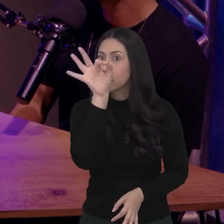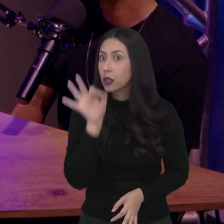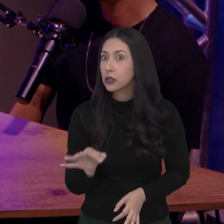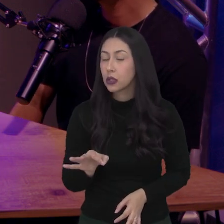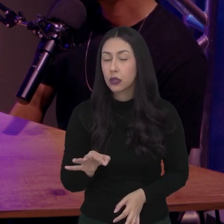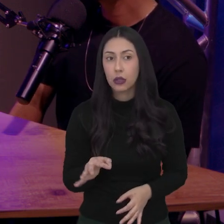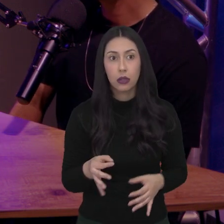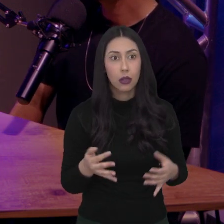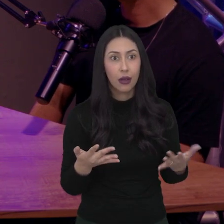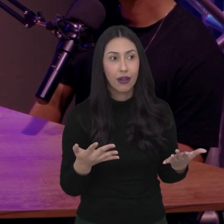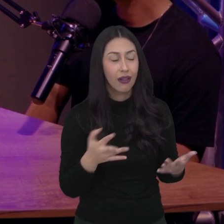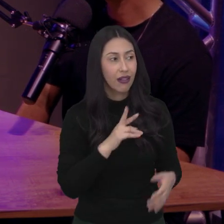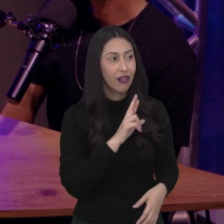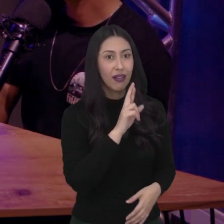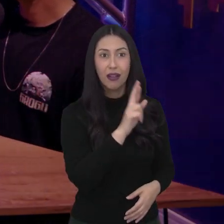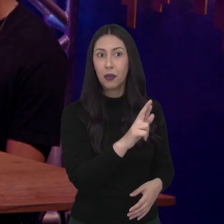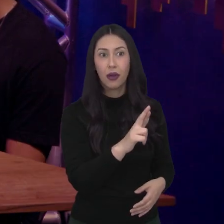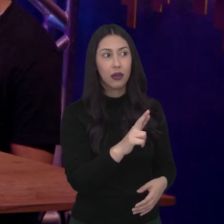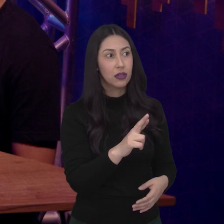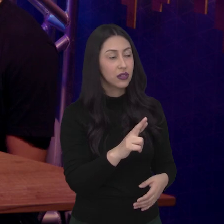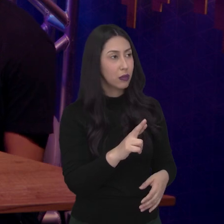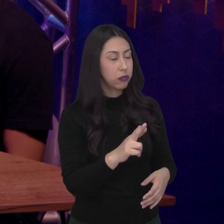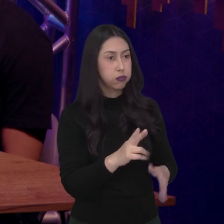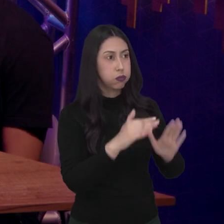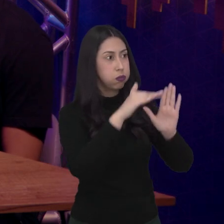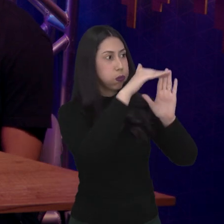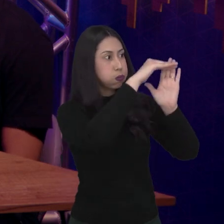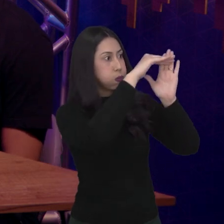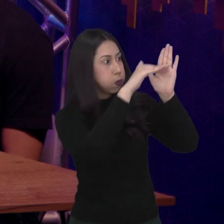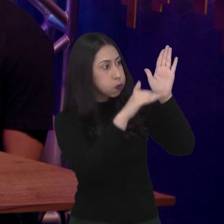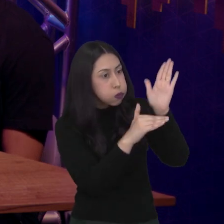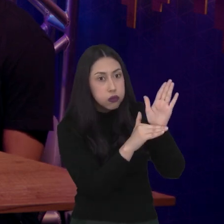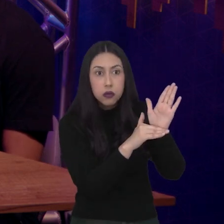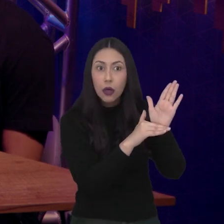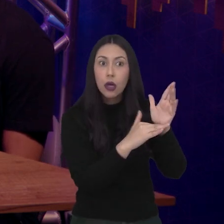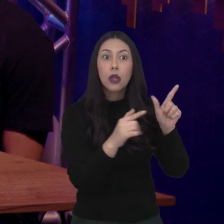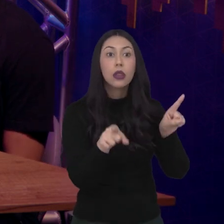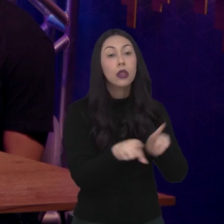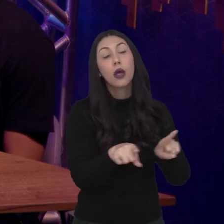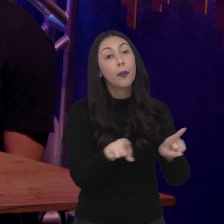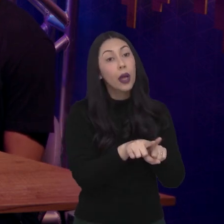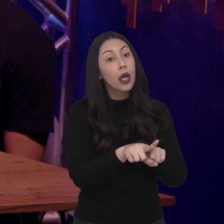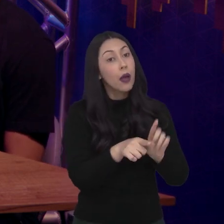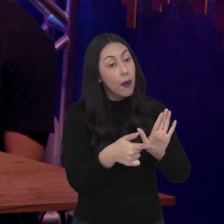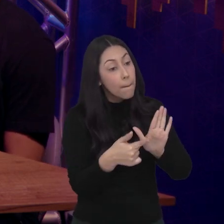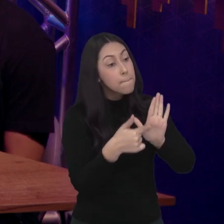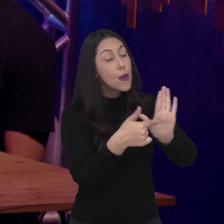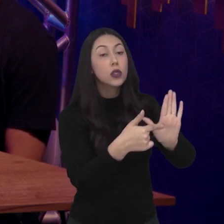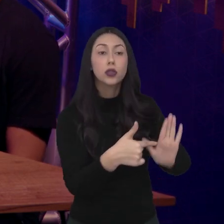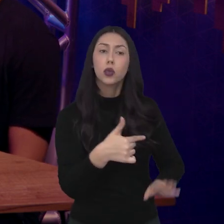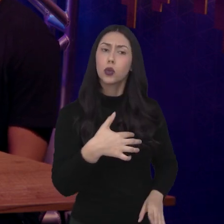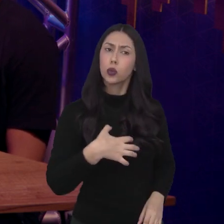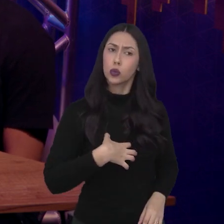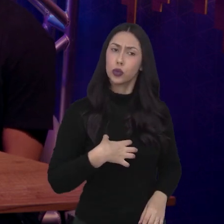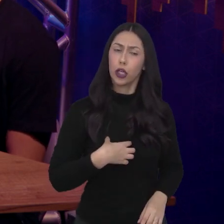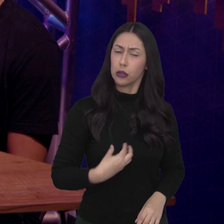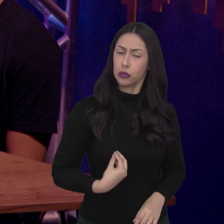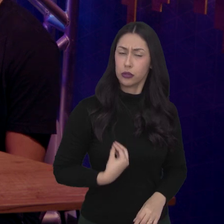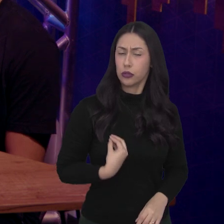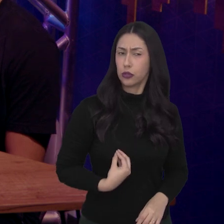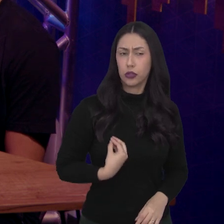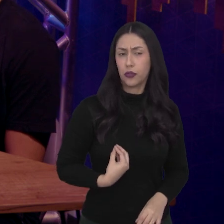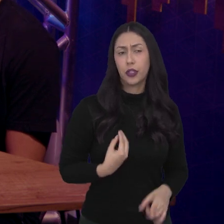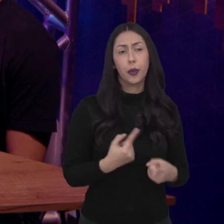só. O resultado é realmente muito expressivo, né? E também tem muita relação com essa questão do estímulo, né?